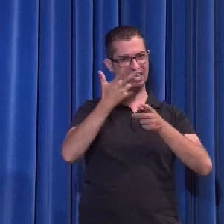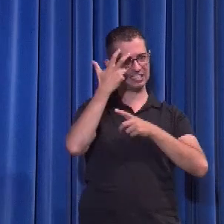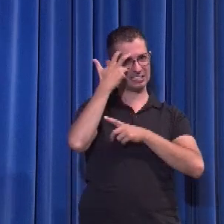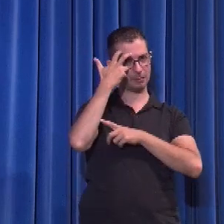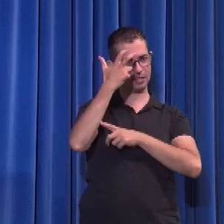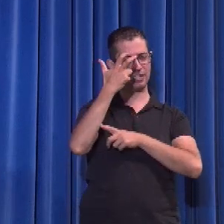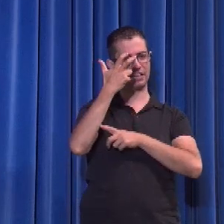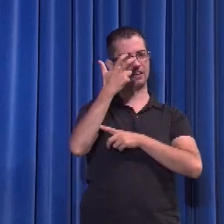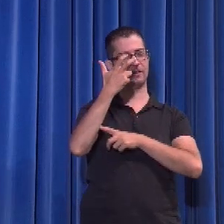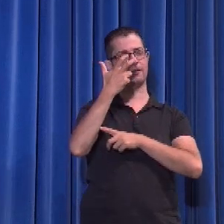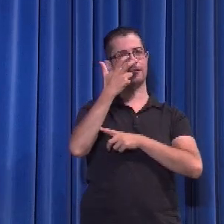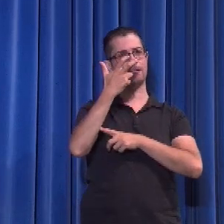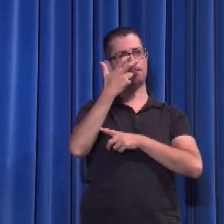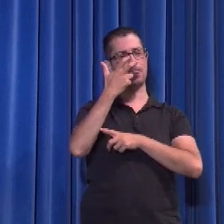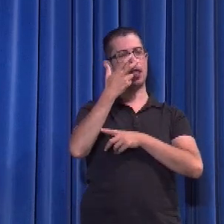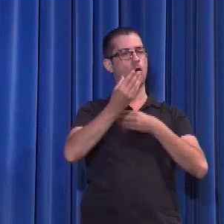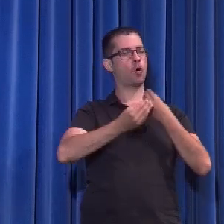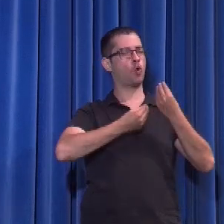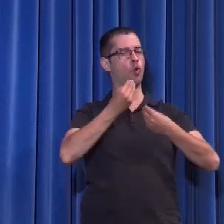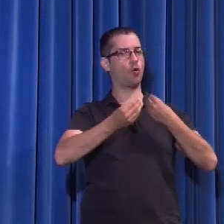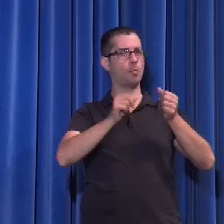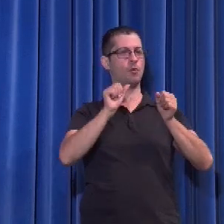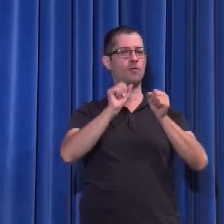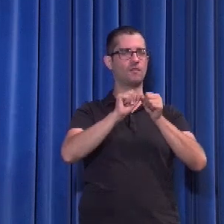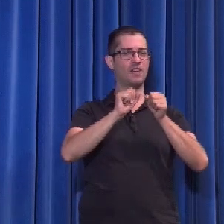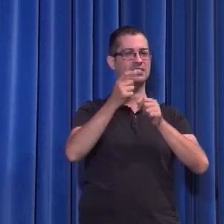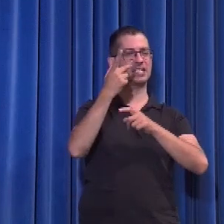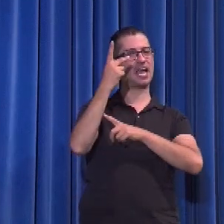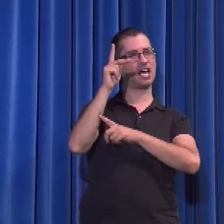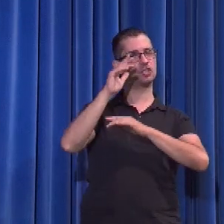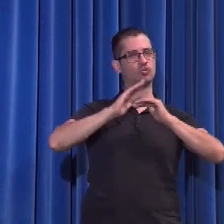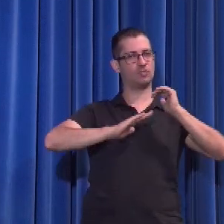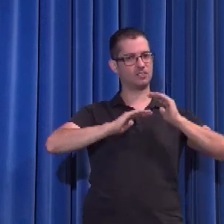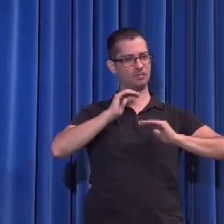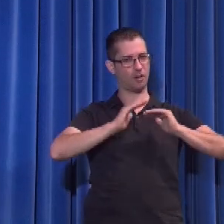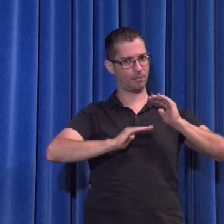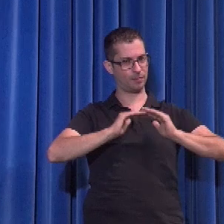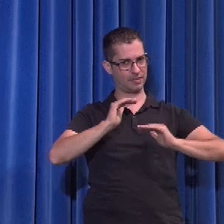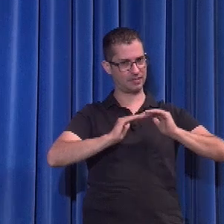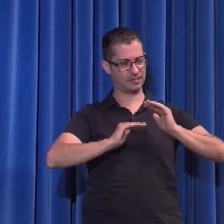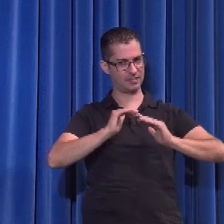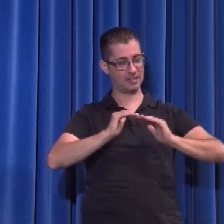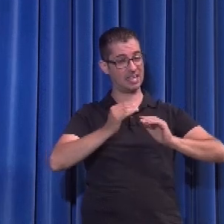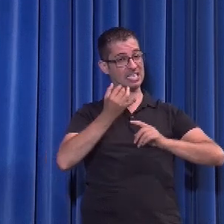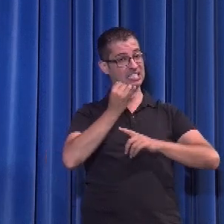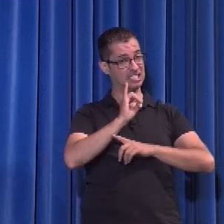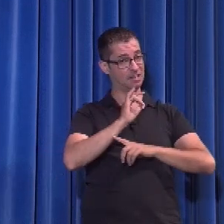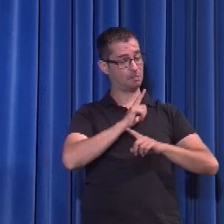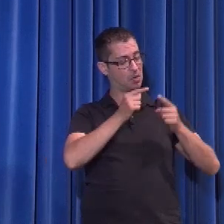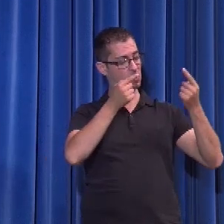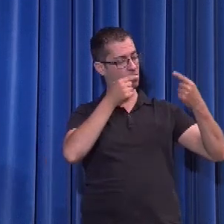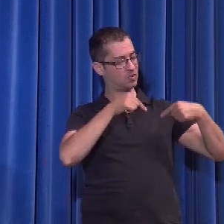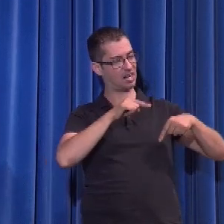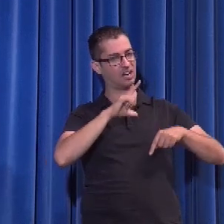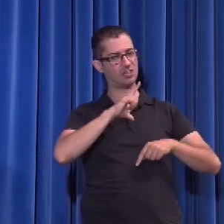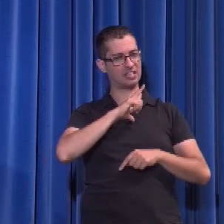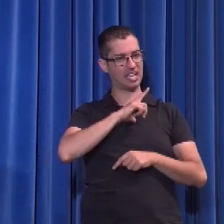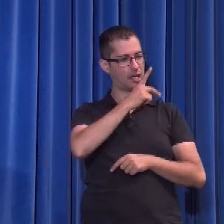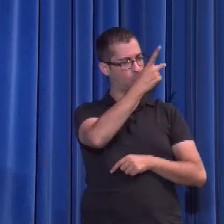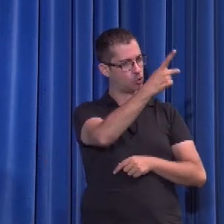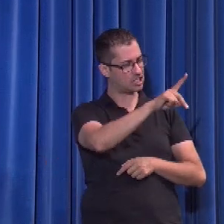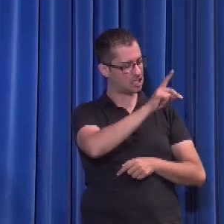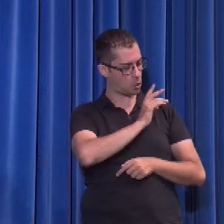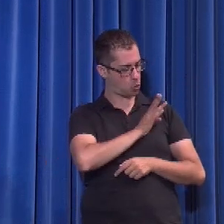mediante condigno proceder, as suas obras. Se pelo contrário tendes em vosso